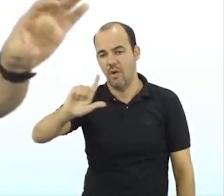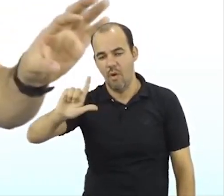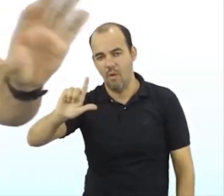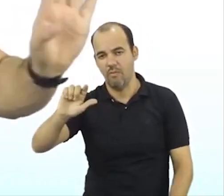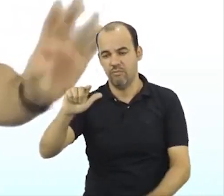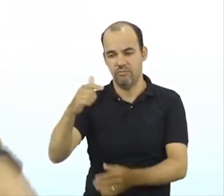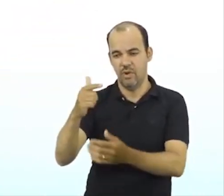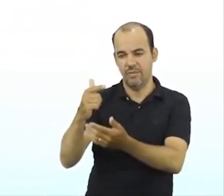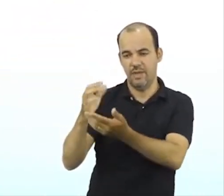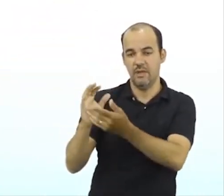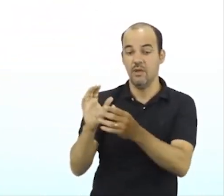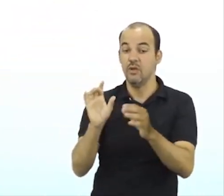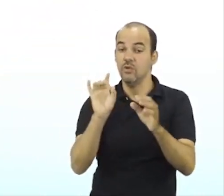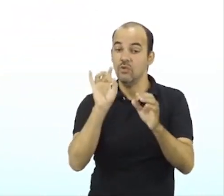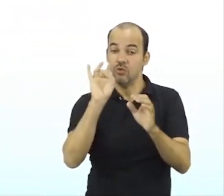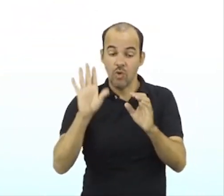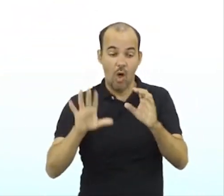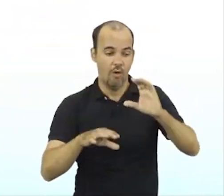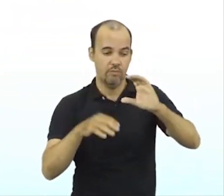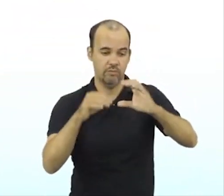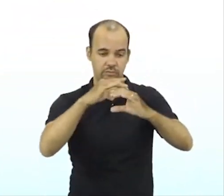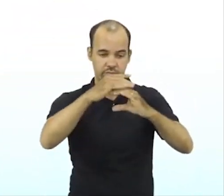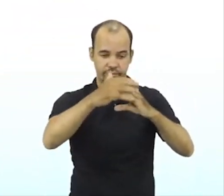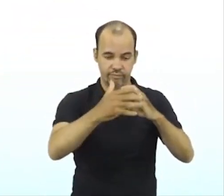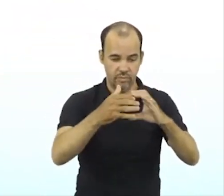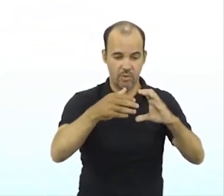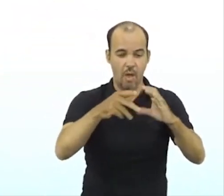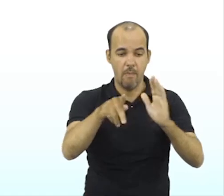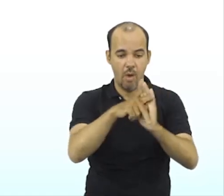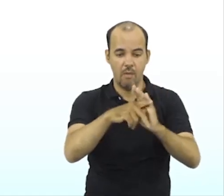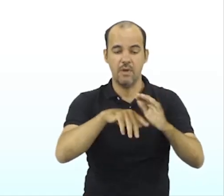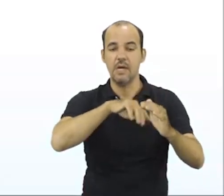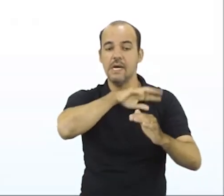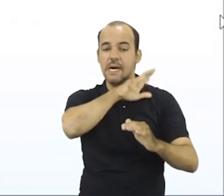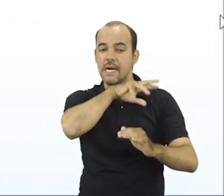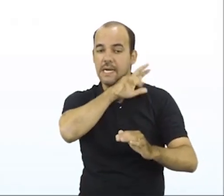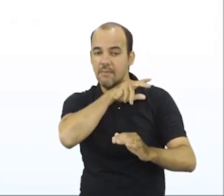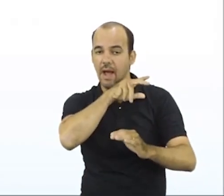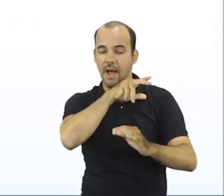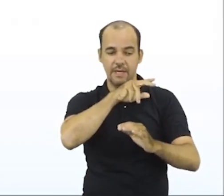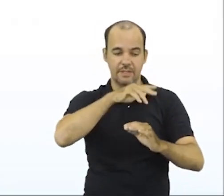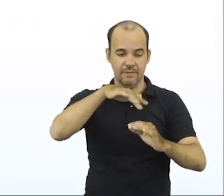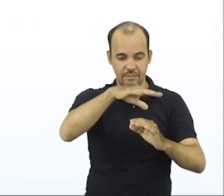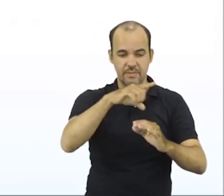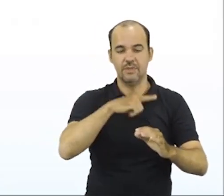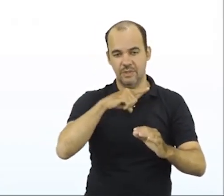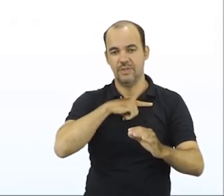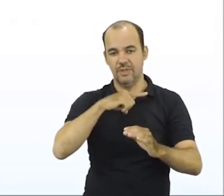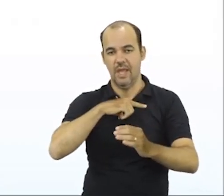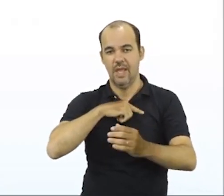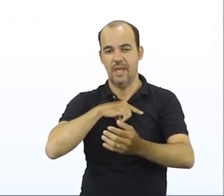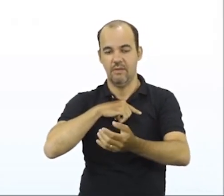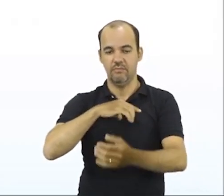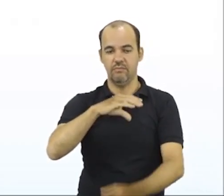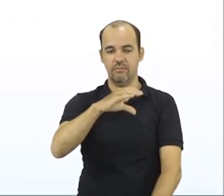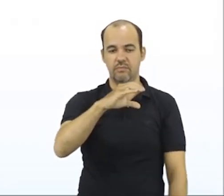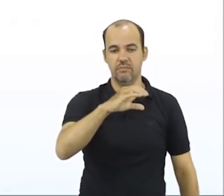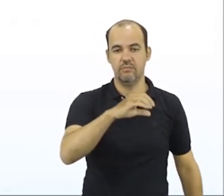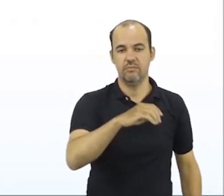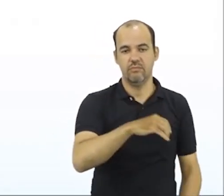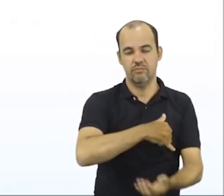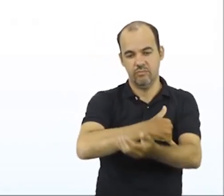animal. Se não tiver, vegetal. Não esqueça disso, tá? Léo, bota no quadro aí pra mim, por favor. E assim, depois que vocês entendem essa